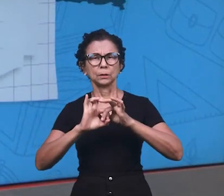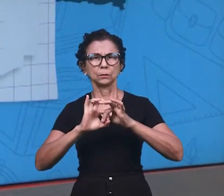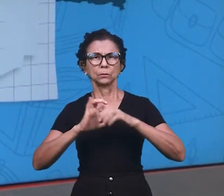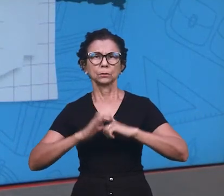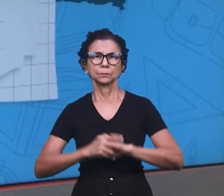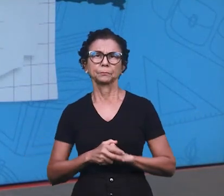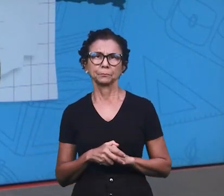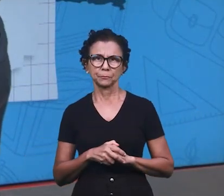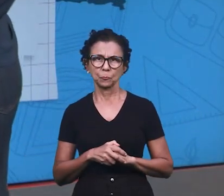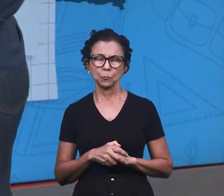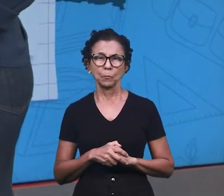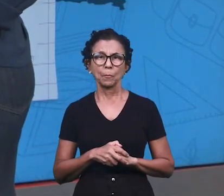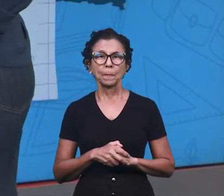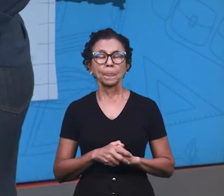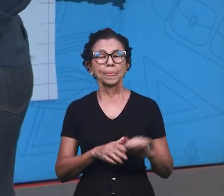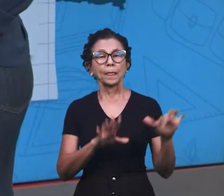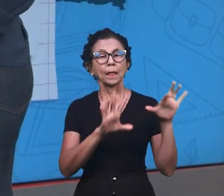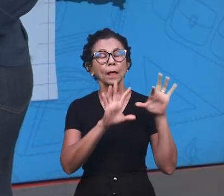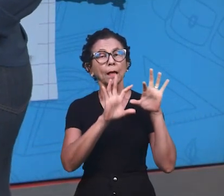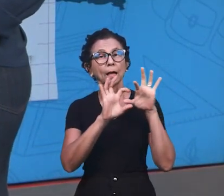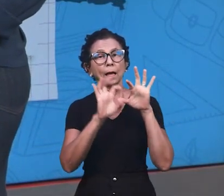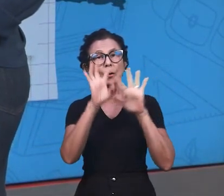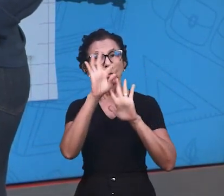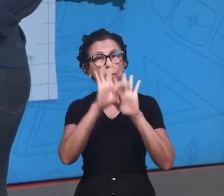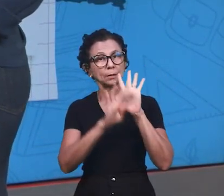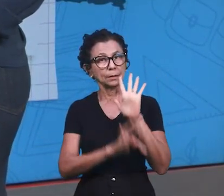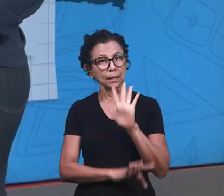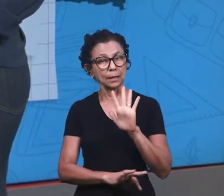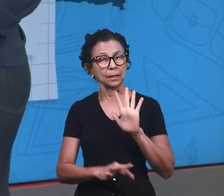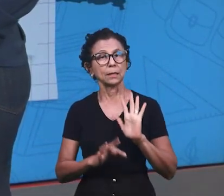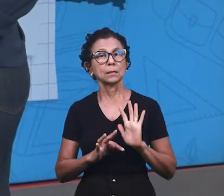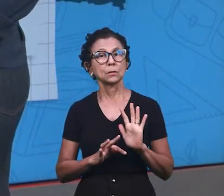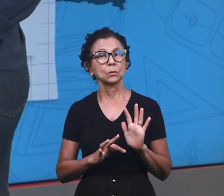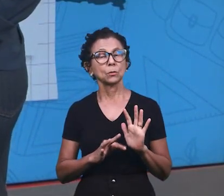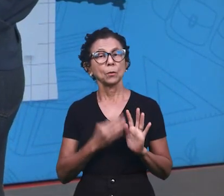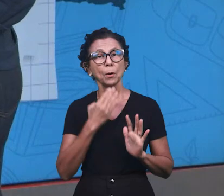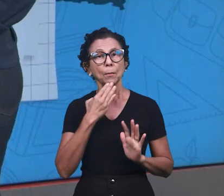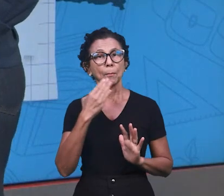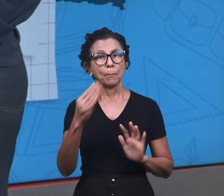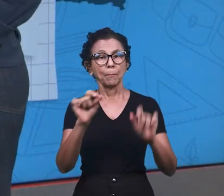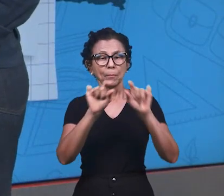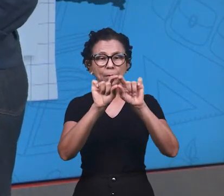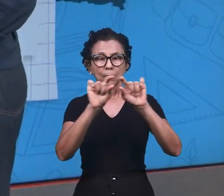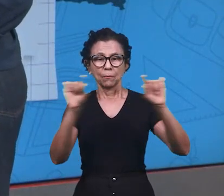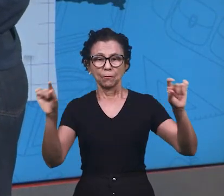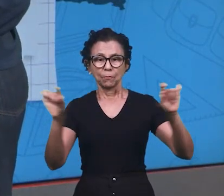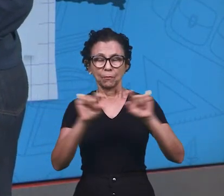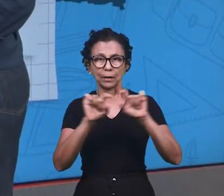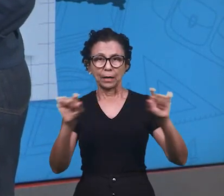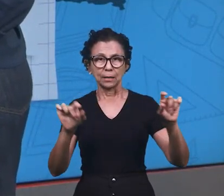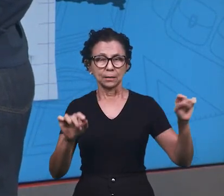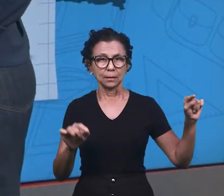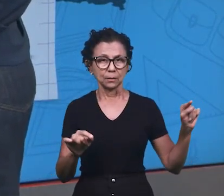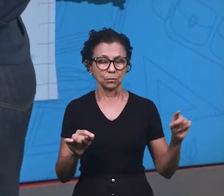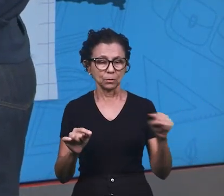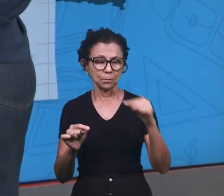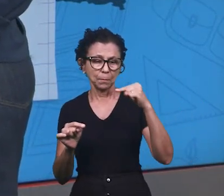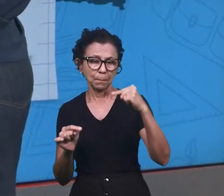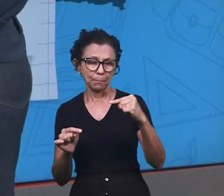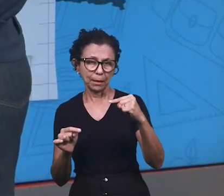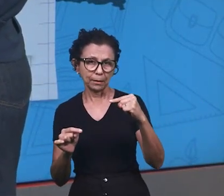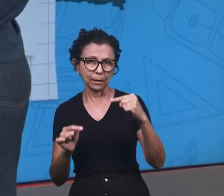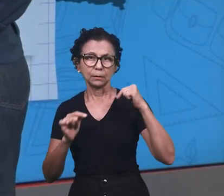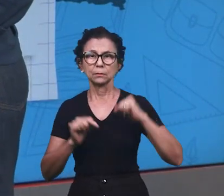A organização textual exige que as frases e os parágrafos, lembra que eu falei isso com vocês? Estabeleçam entre si uma relação